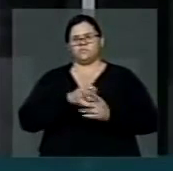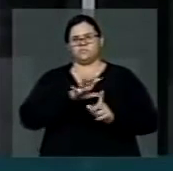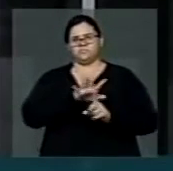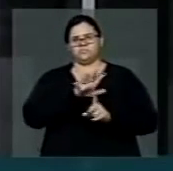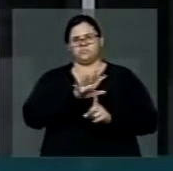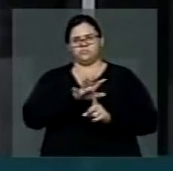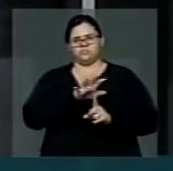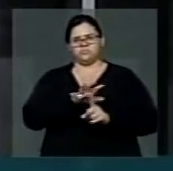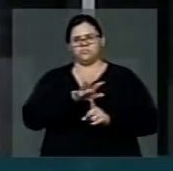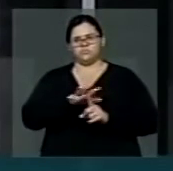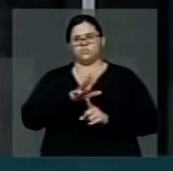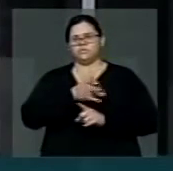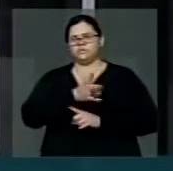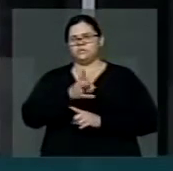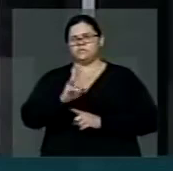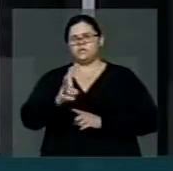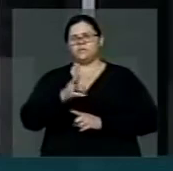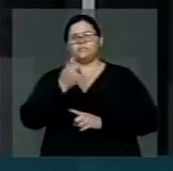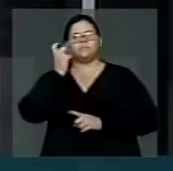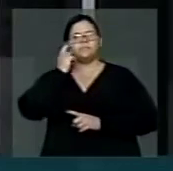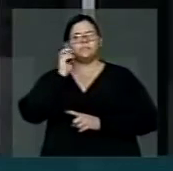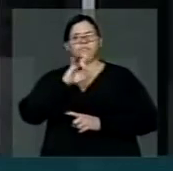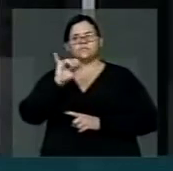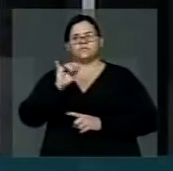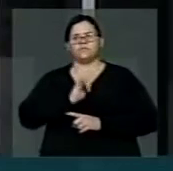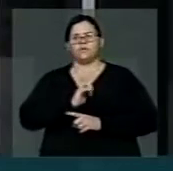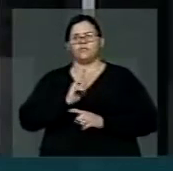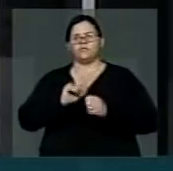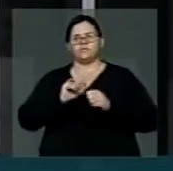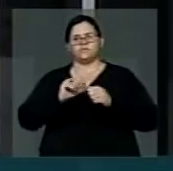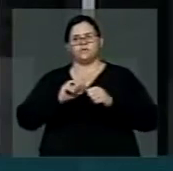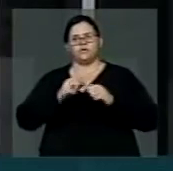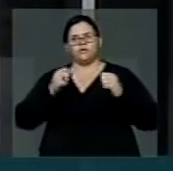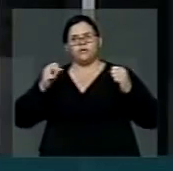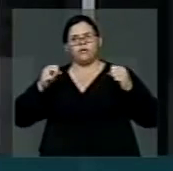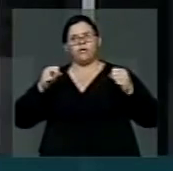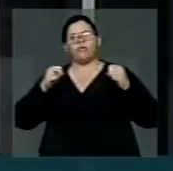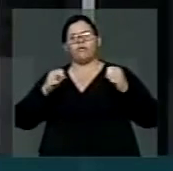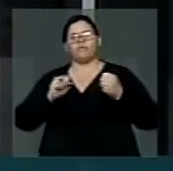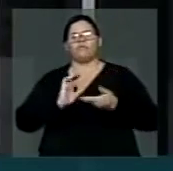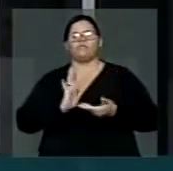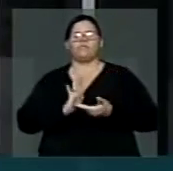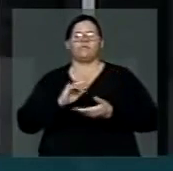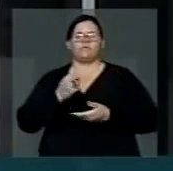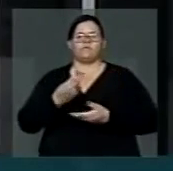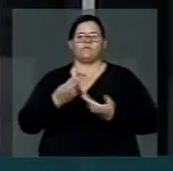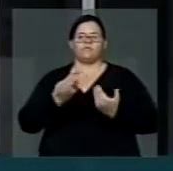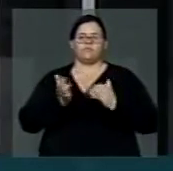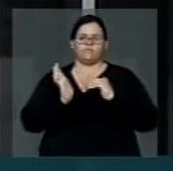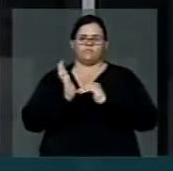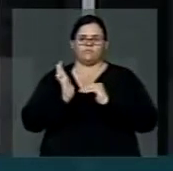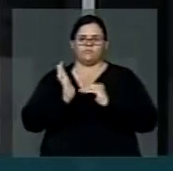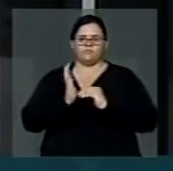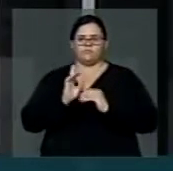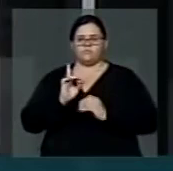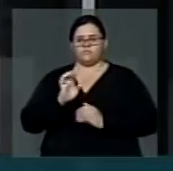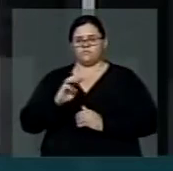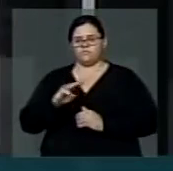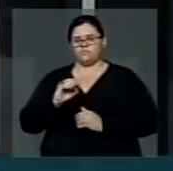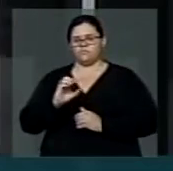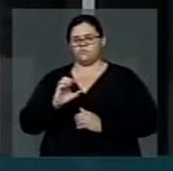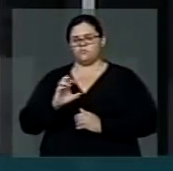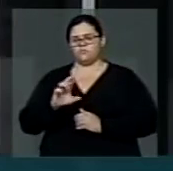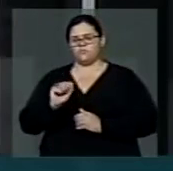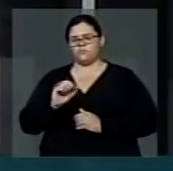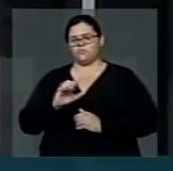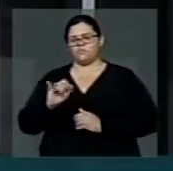astuciosos cacarejam pragas e ameaçam revoltas no terreiro da Câmara ou do Senado. A democracia liberal